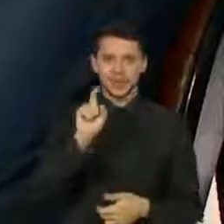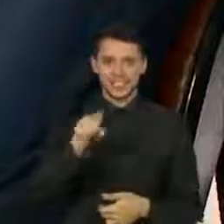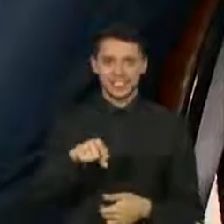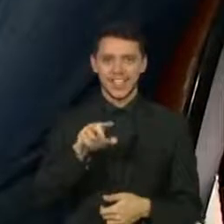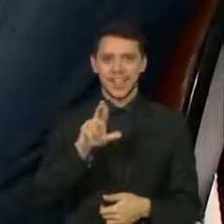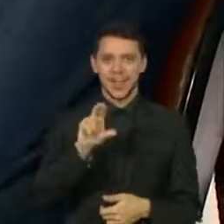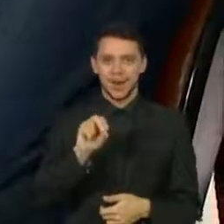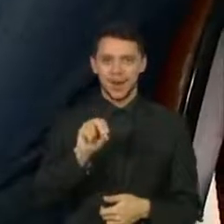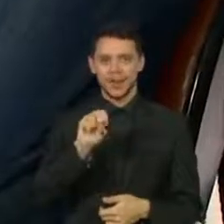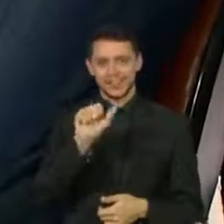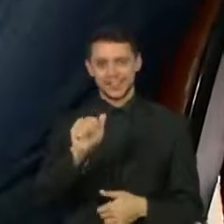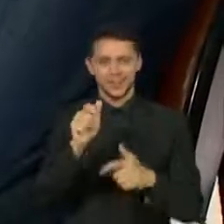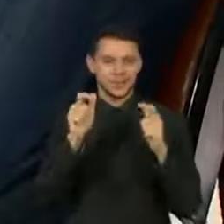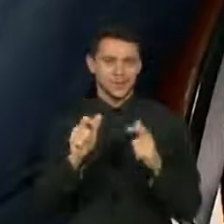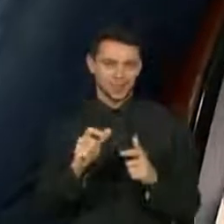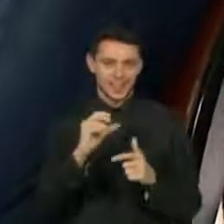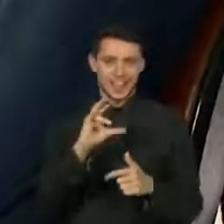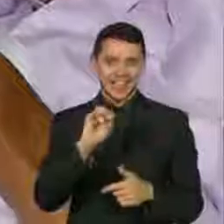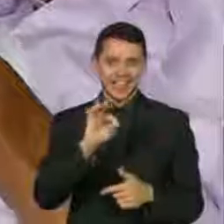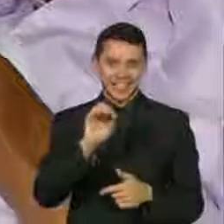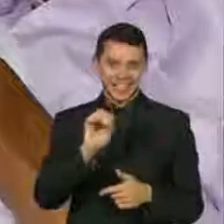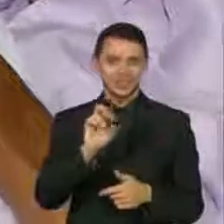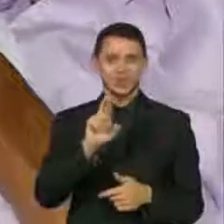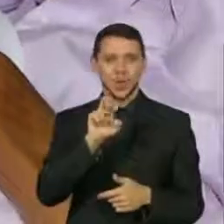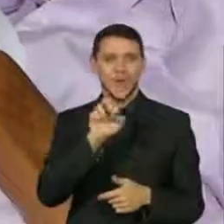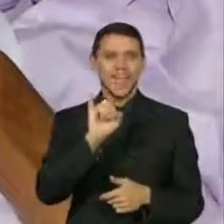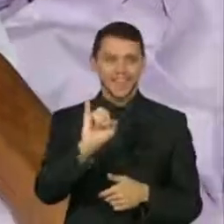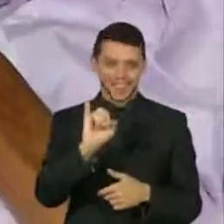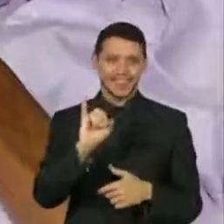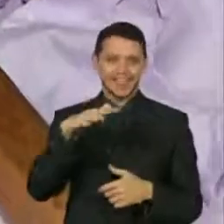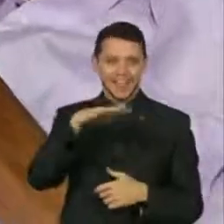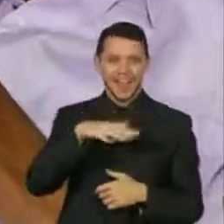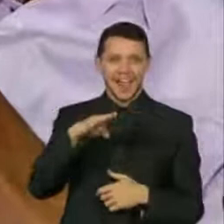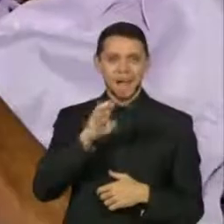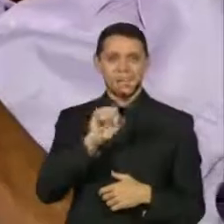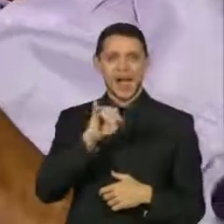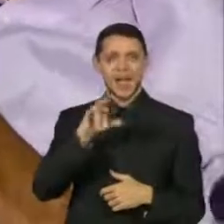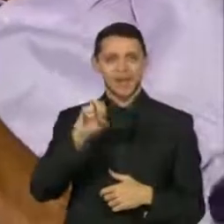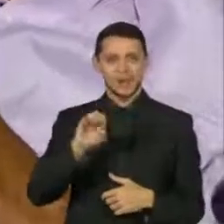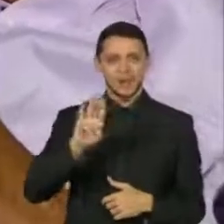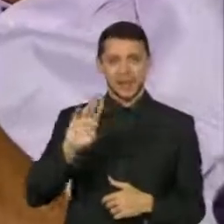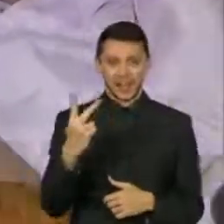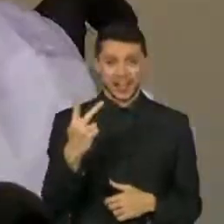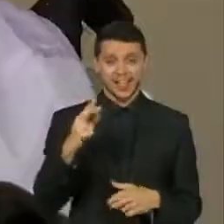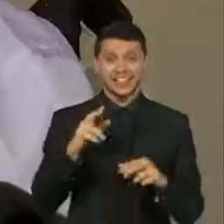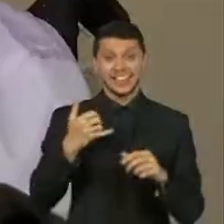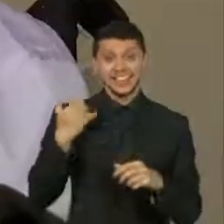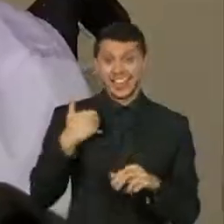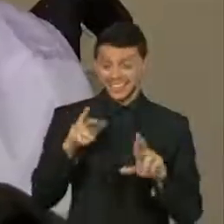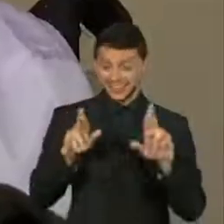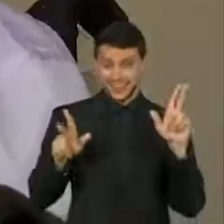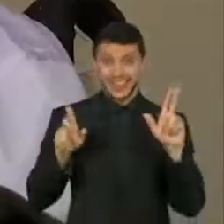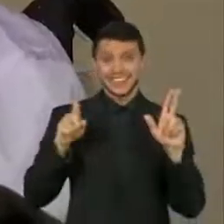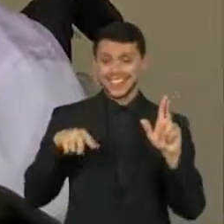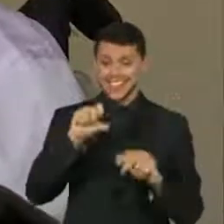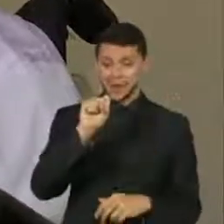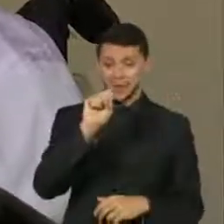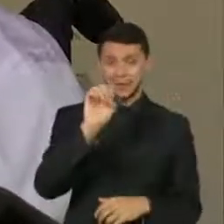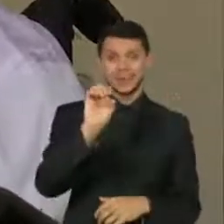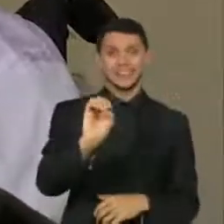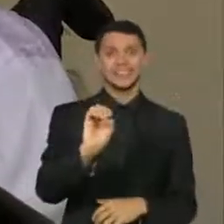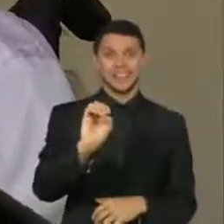Rei, na região do Barreiro, em BH. A diferença de idade é de 80 anos e um carinho que